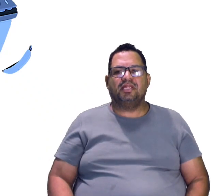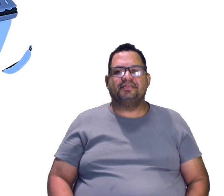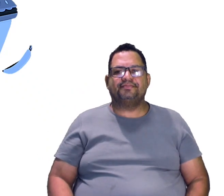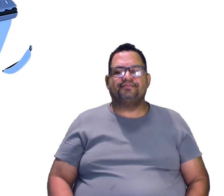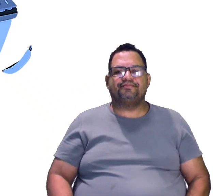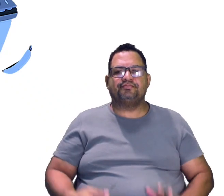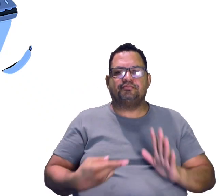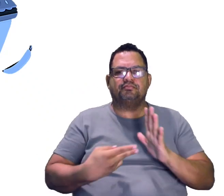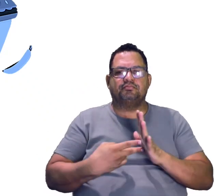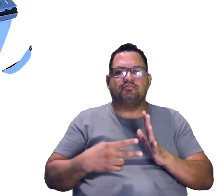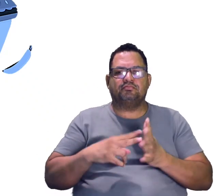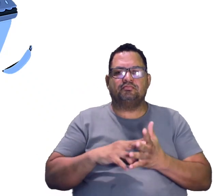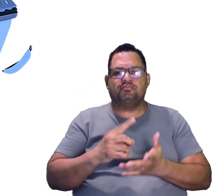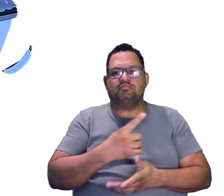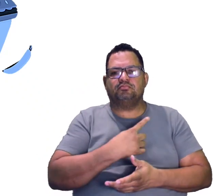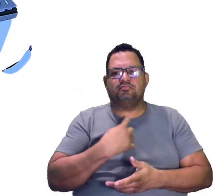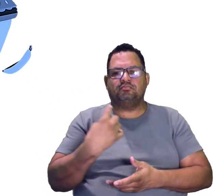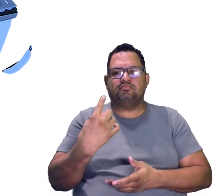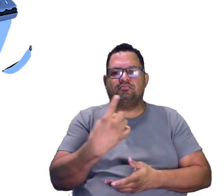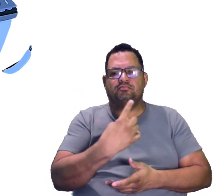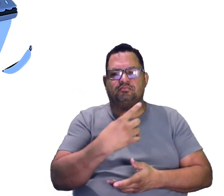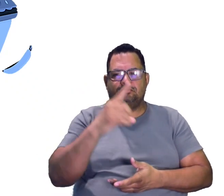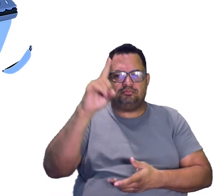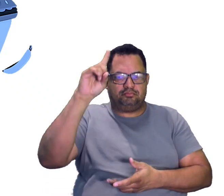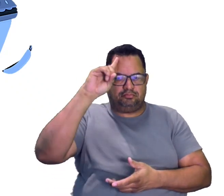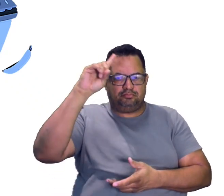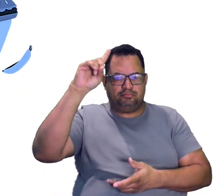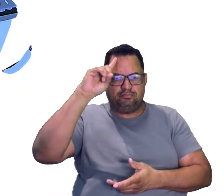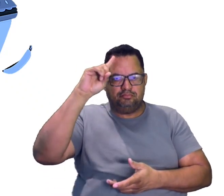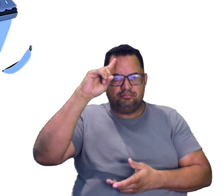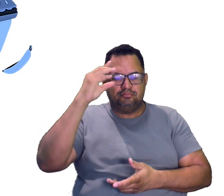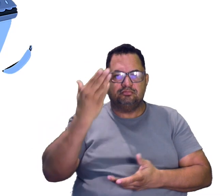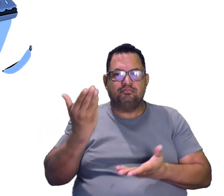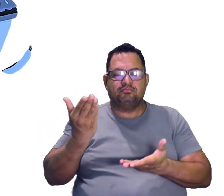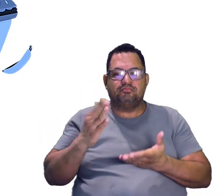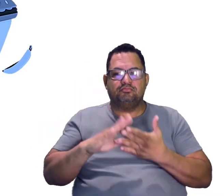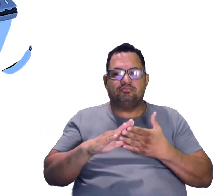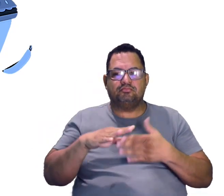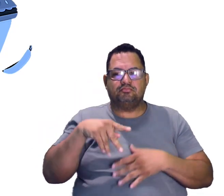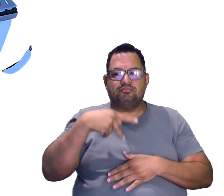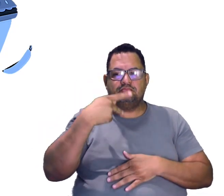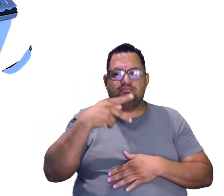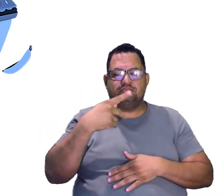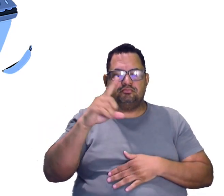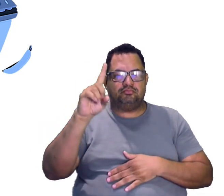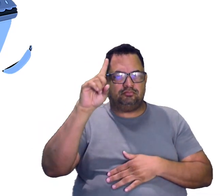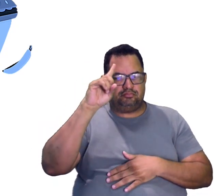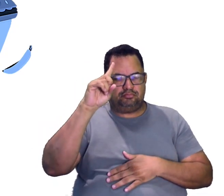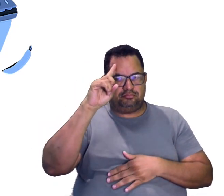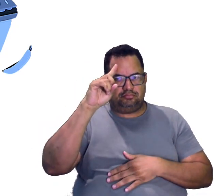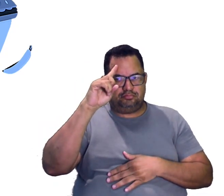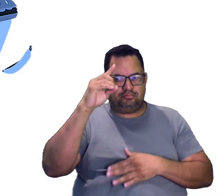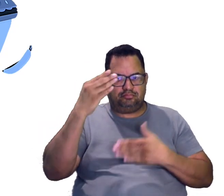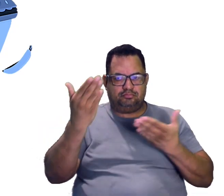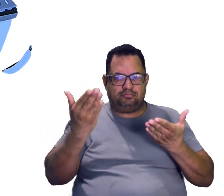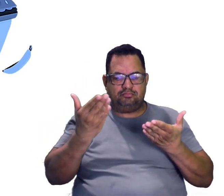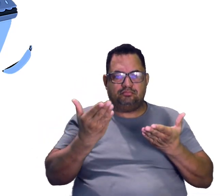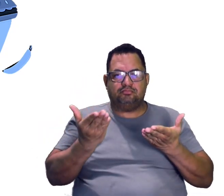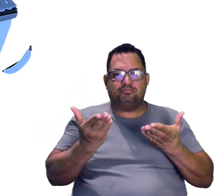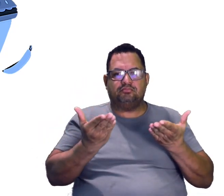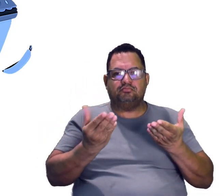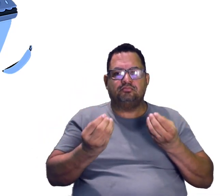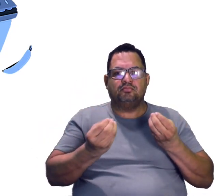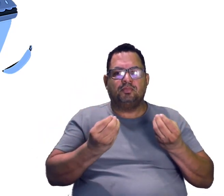Cotidiano significa o nosso dia a dia, ok? Quando se fala no nosso dia a dia, a gente está diante